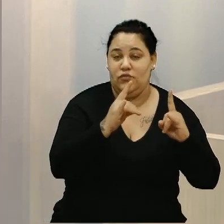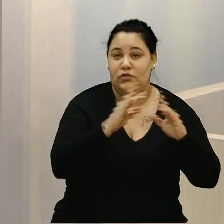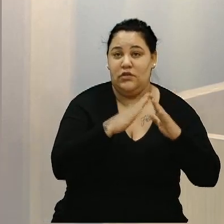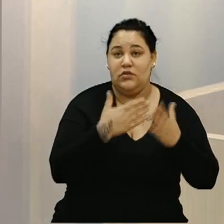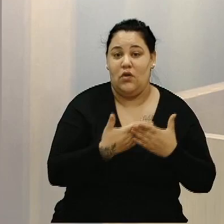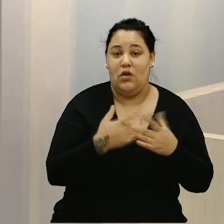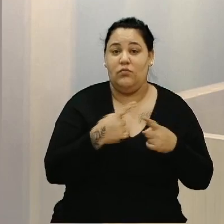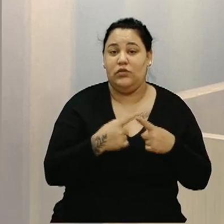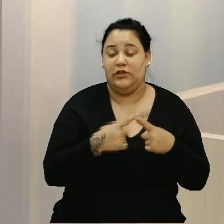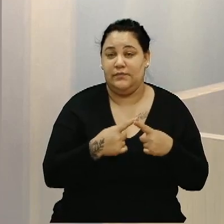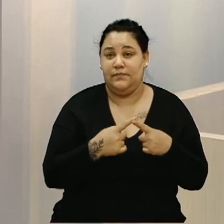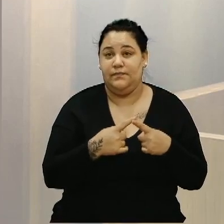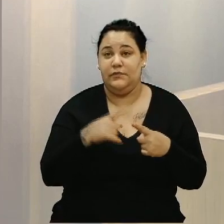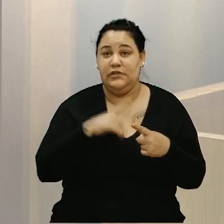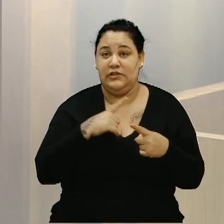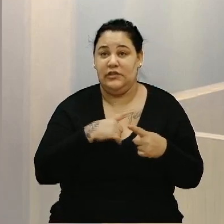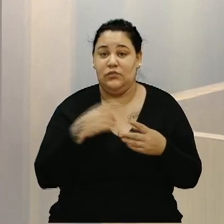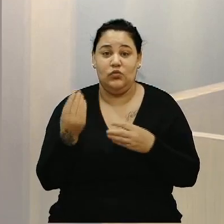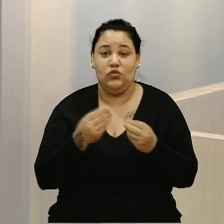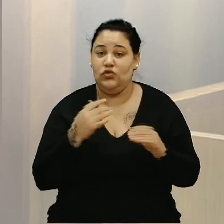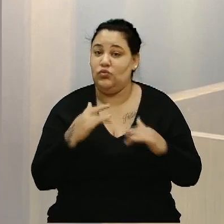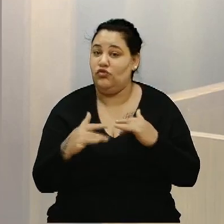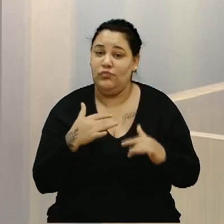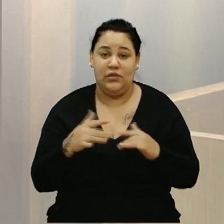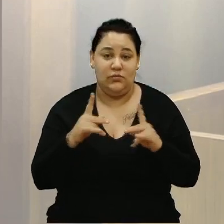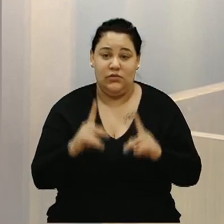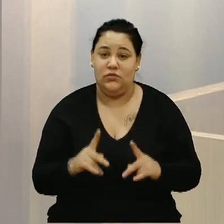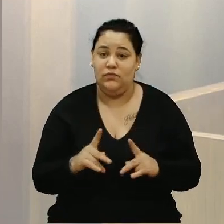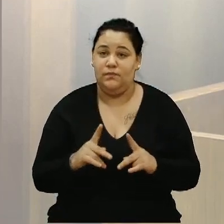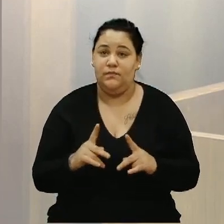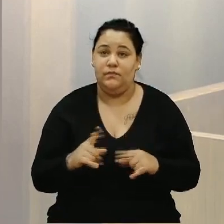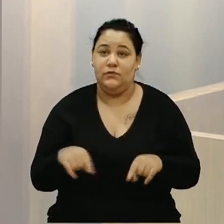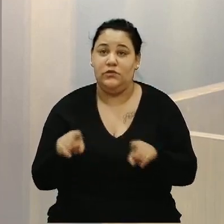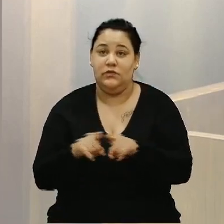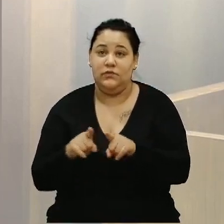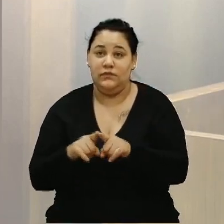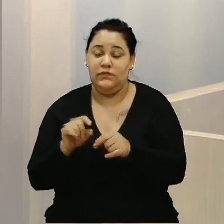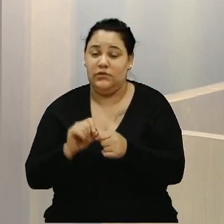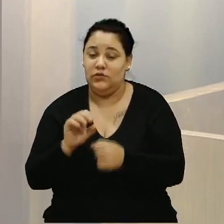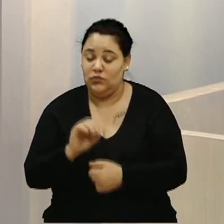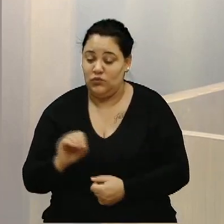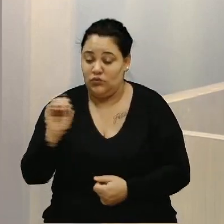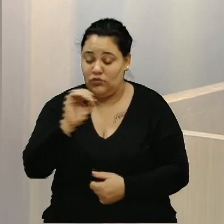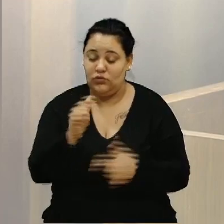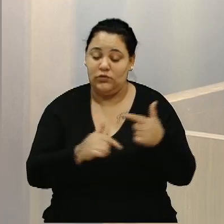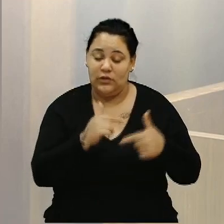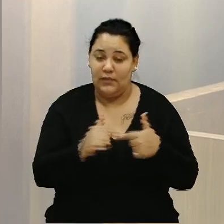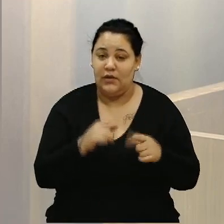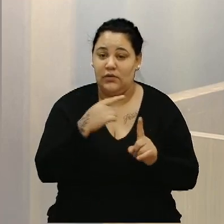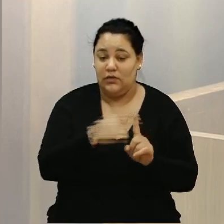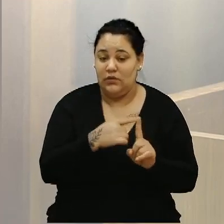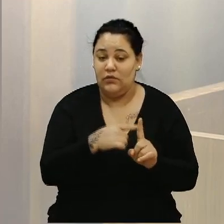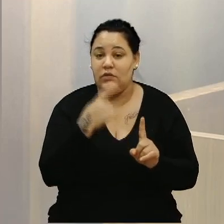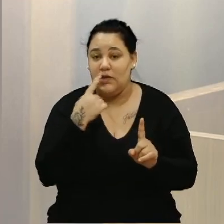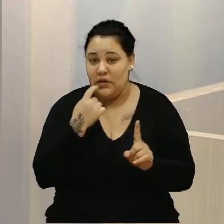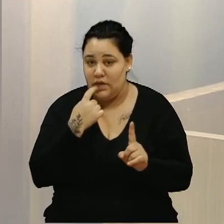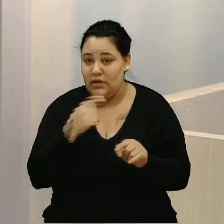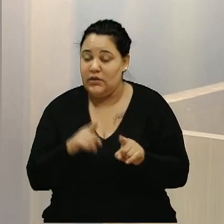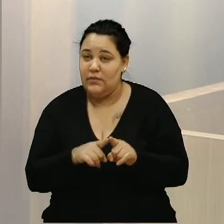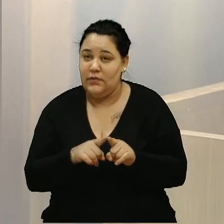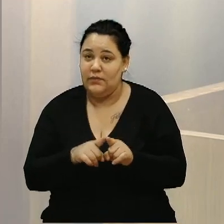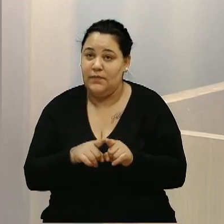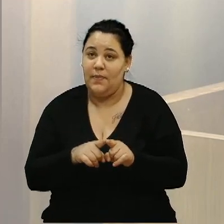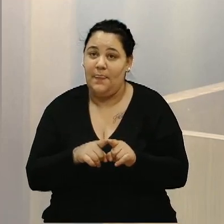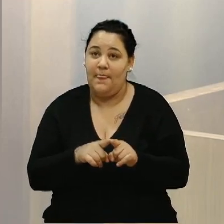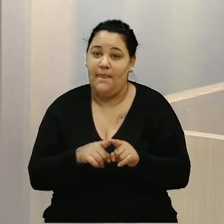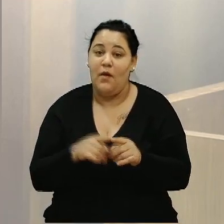porque tem um fluxo muito grande de pessoas que estão fazendo um ótimo trabalho da Cruz Vermelha, né?